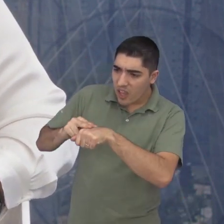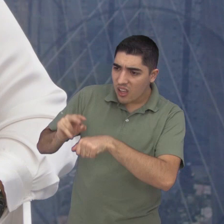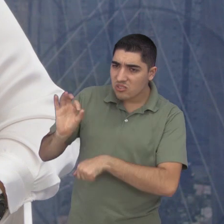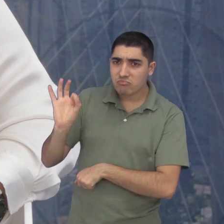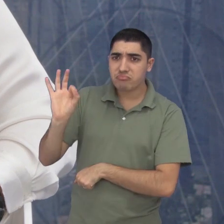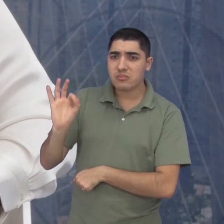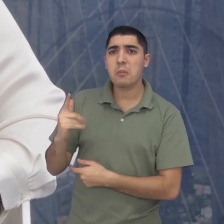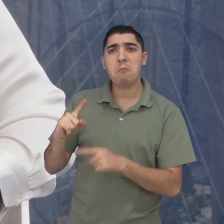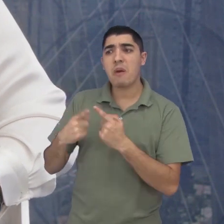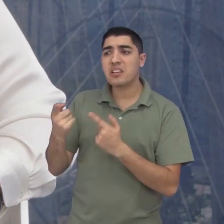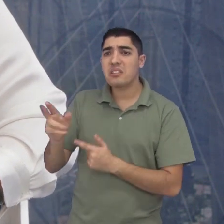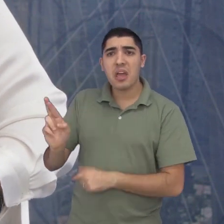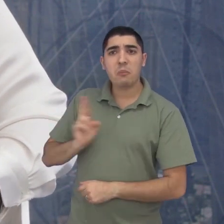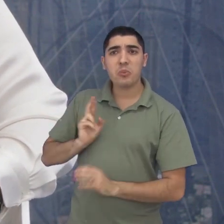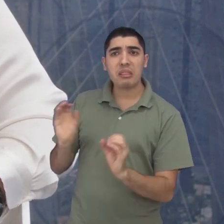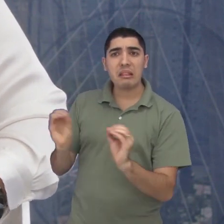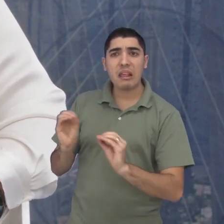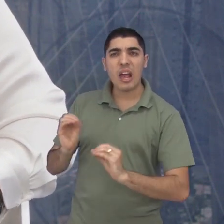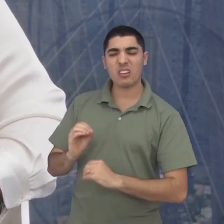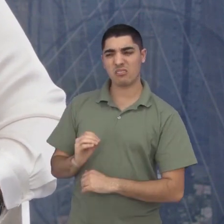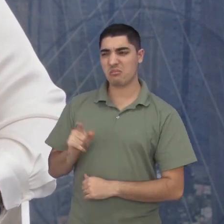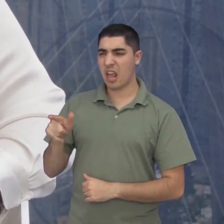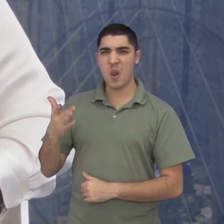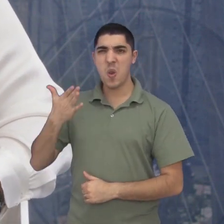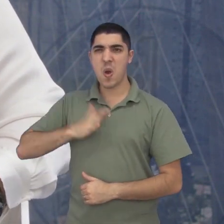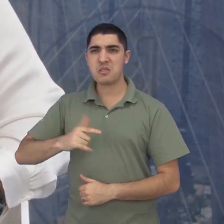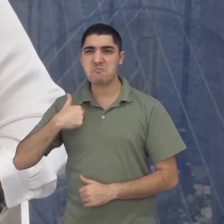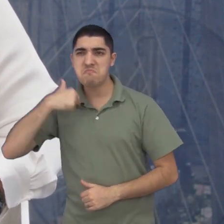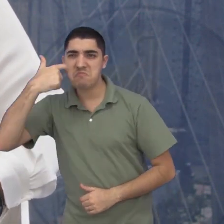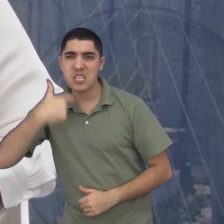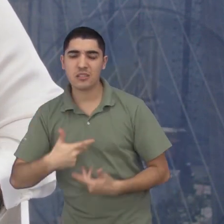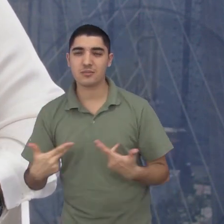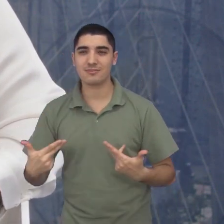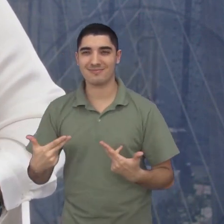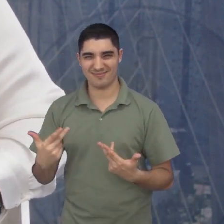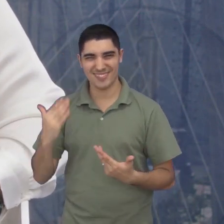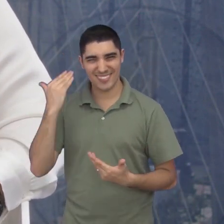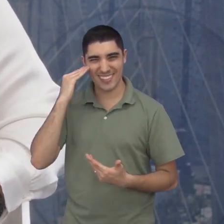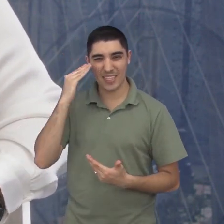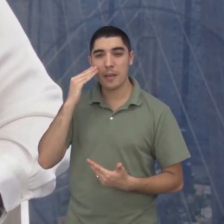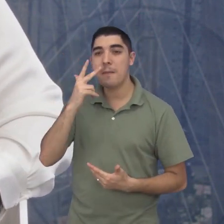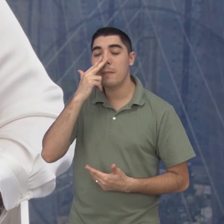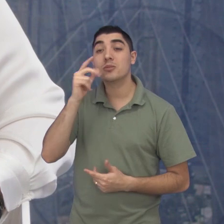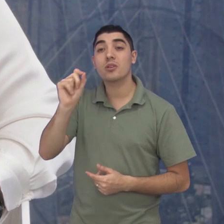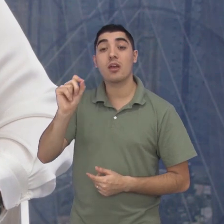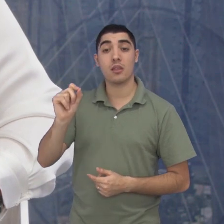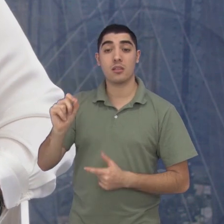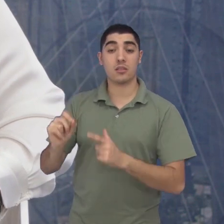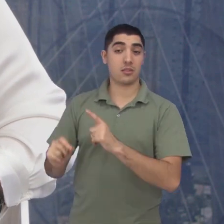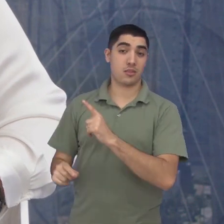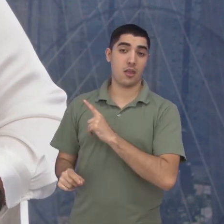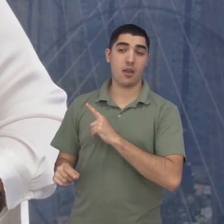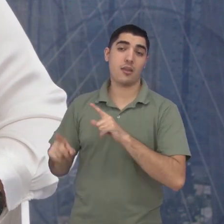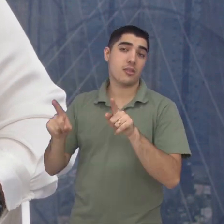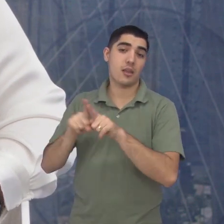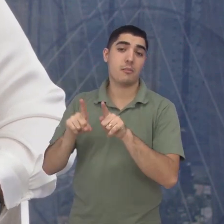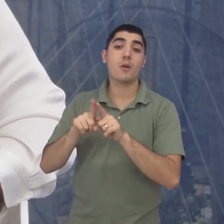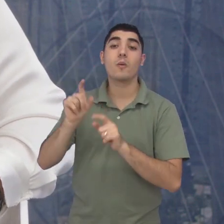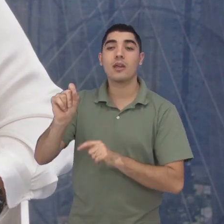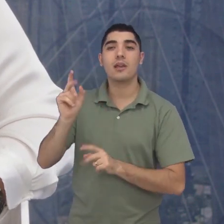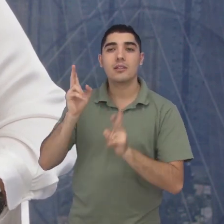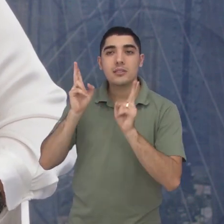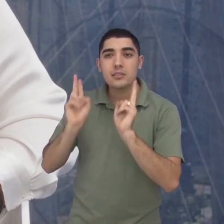ela está desprezando o meu sentimento, a minha relação. Nós temos aquilo que é chamado de FOMO, né? Que é de o tempo